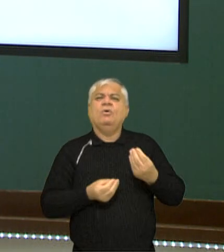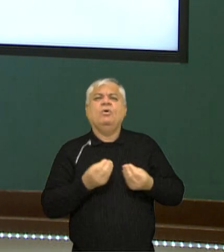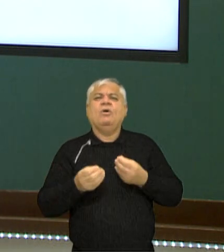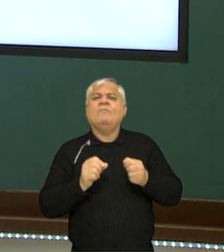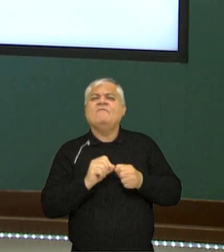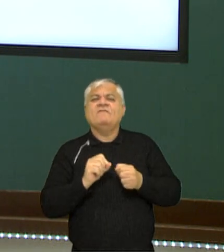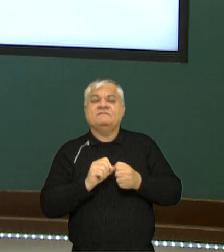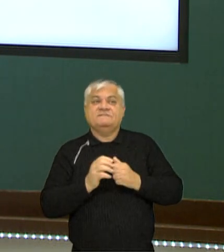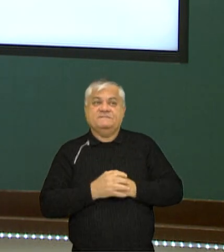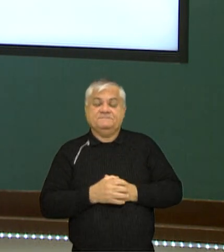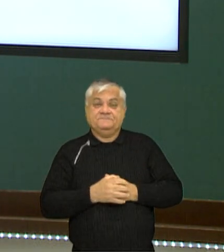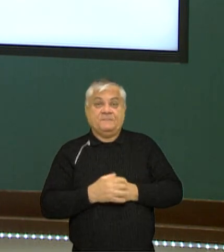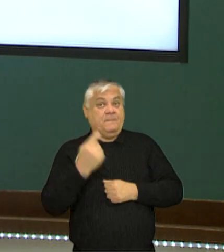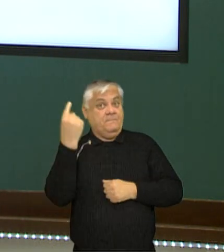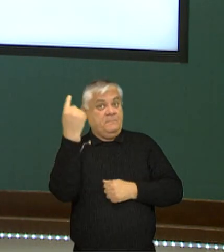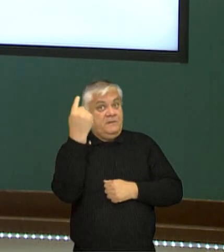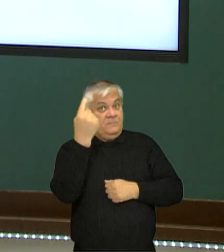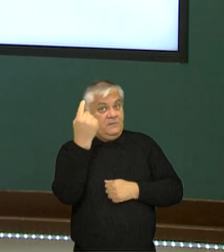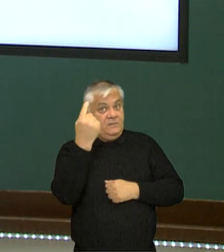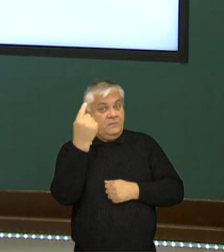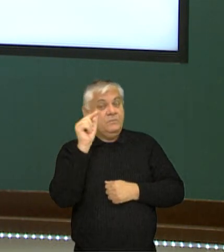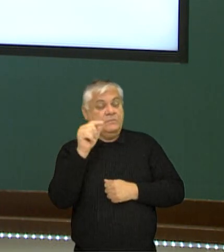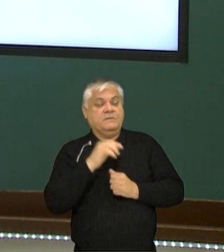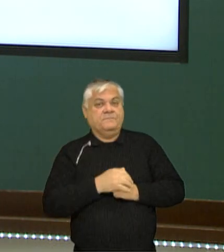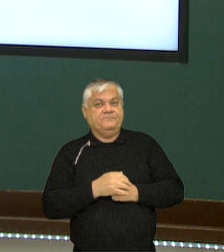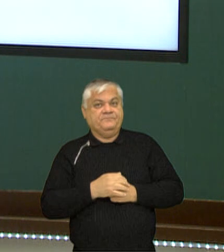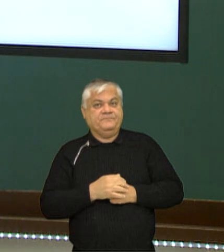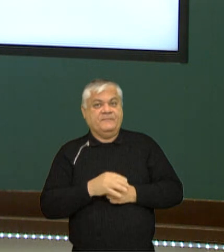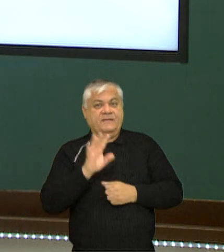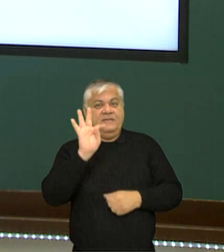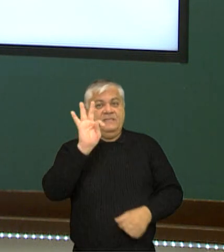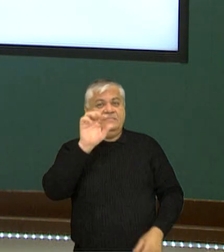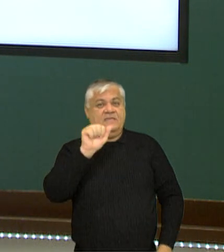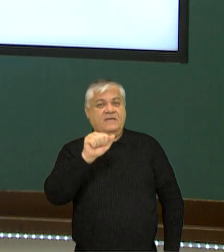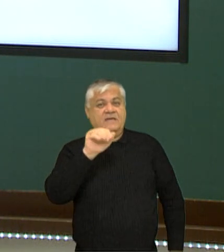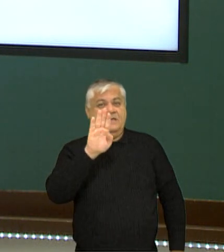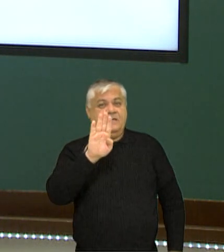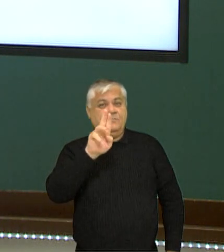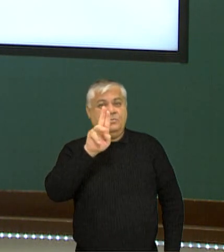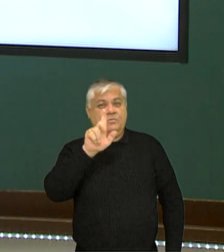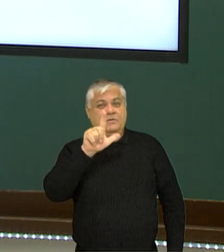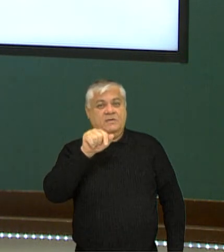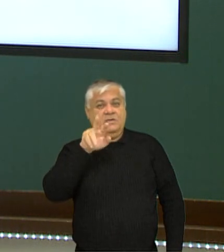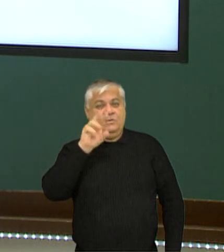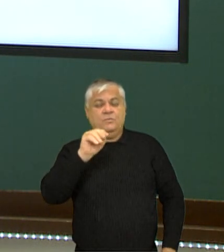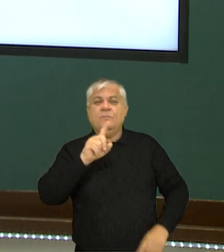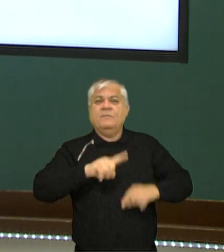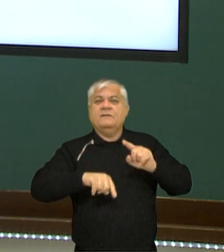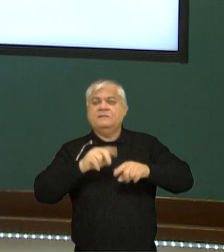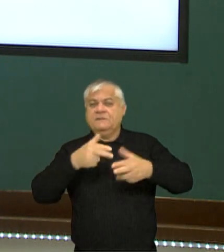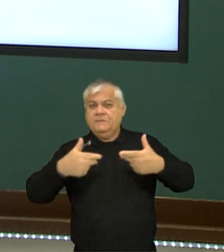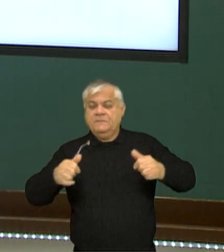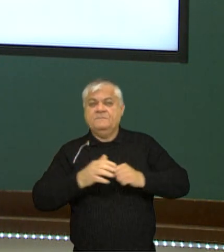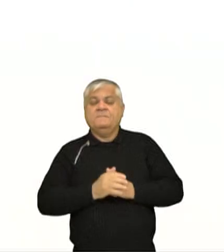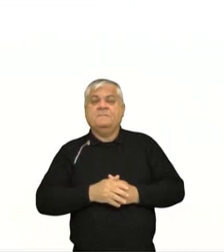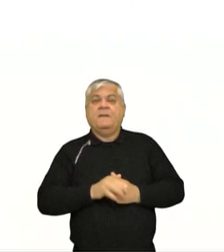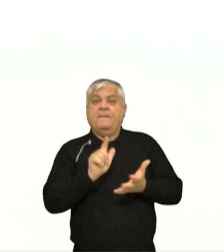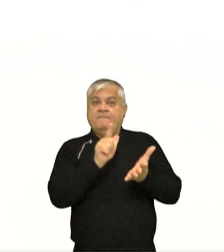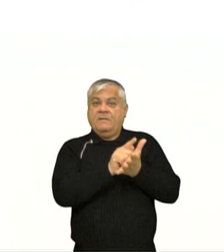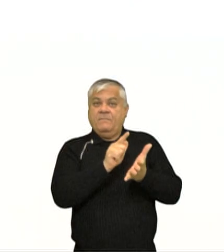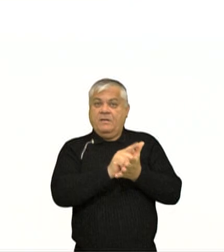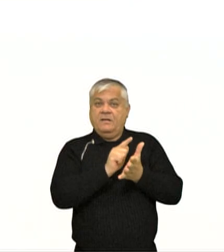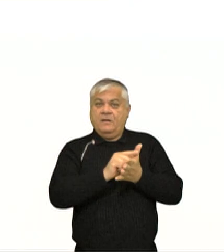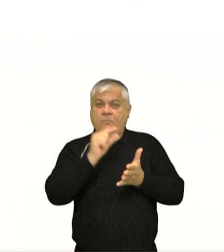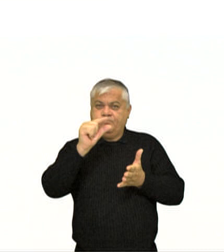construir o nosso? Vamos começar construindo o tabuleiro. Quais os materiais que nós podemos utilizar? Papelão,